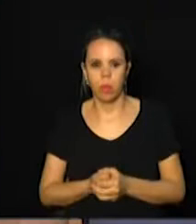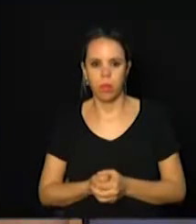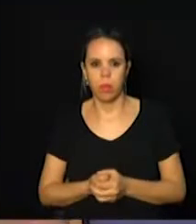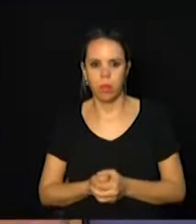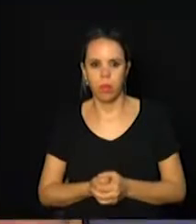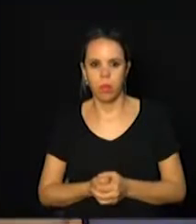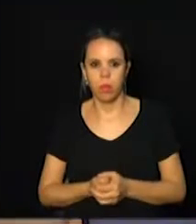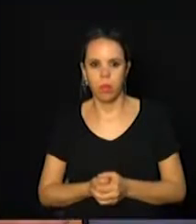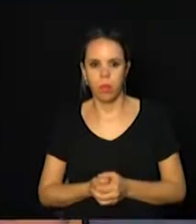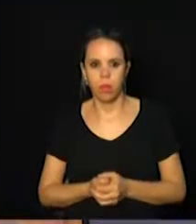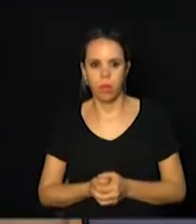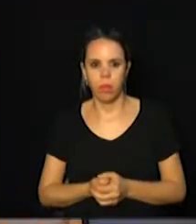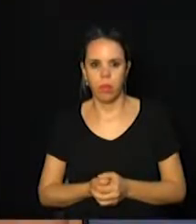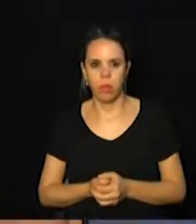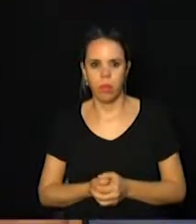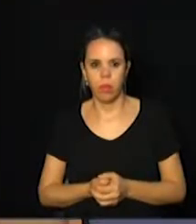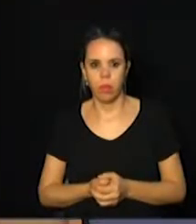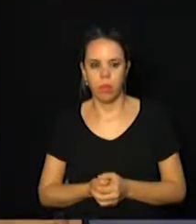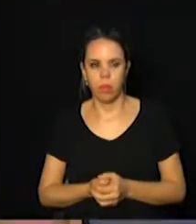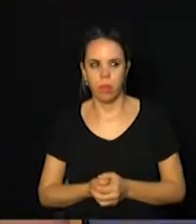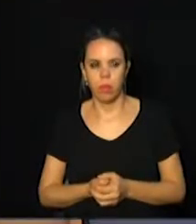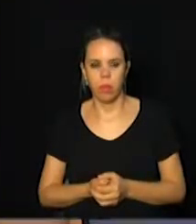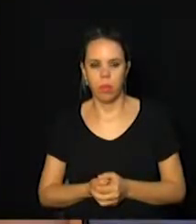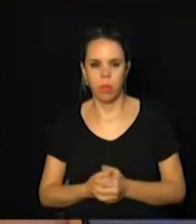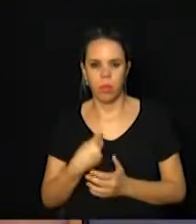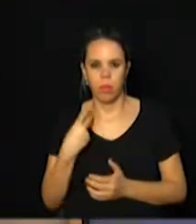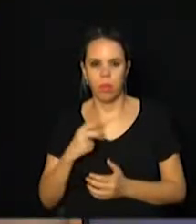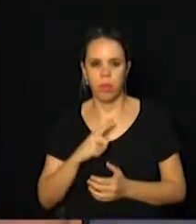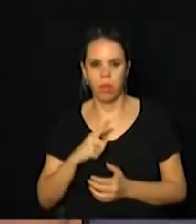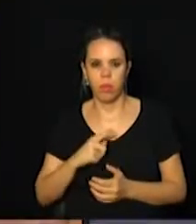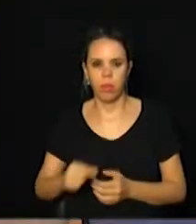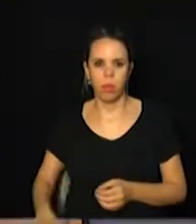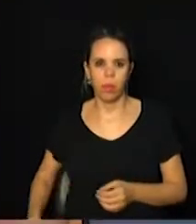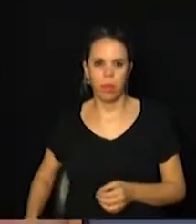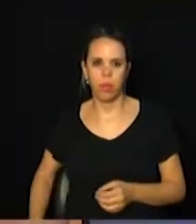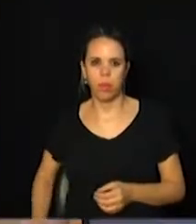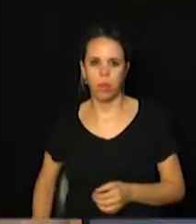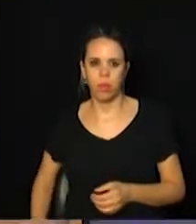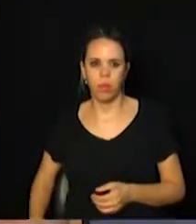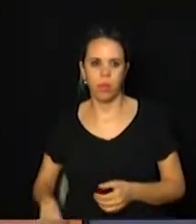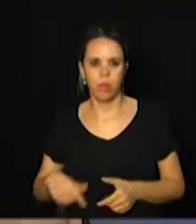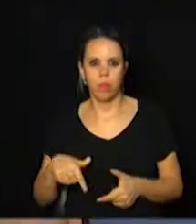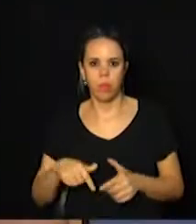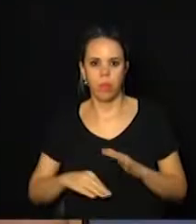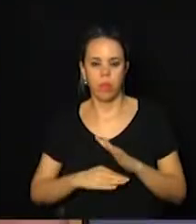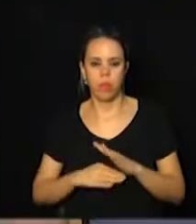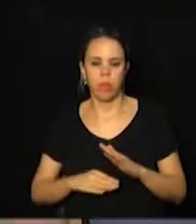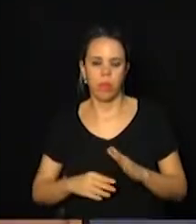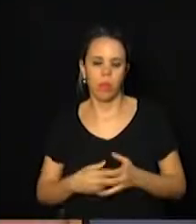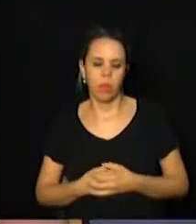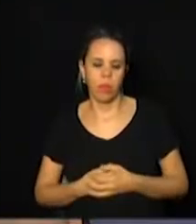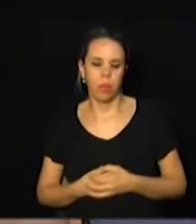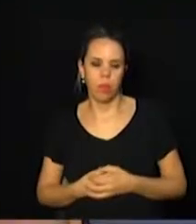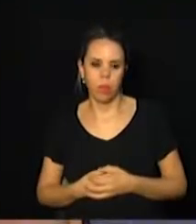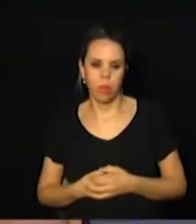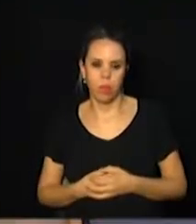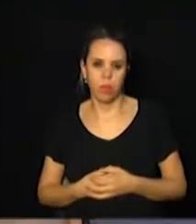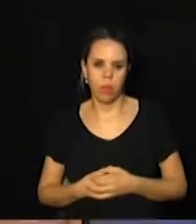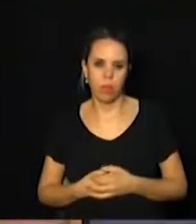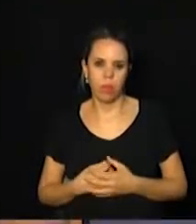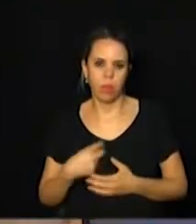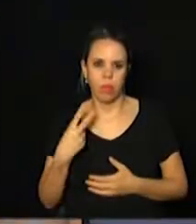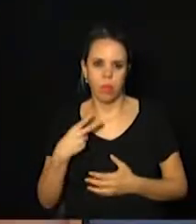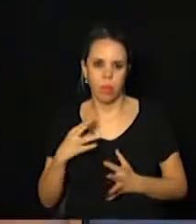Olá a todos os vereadores que tem o seu mandato nessa casa leite é porque